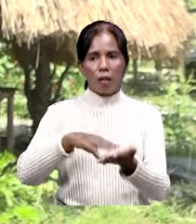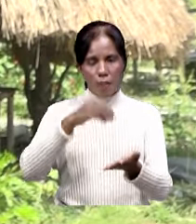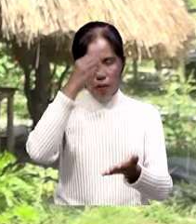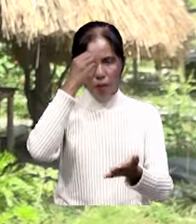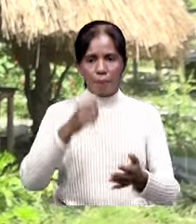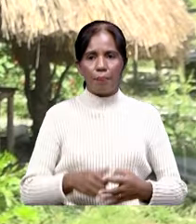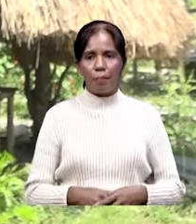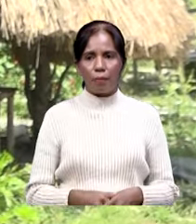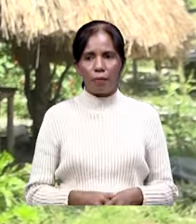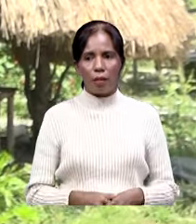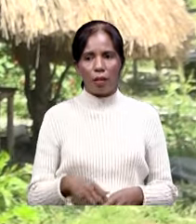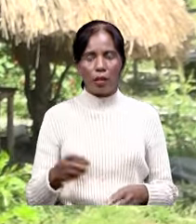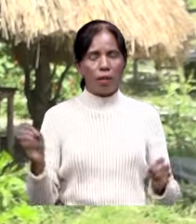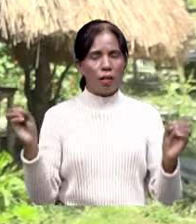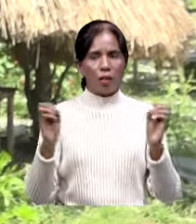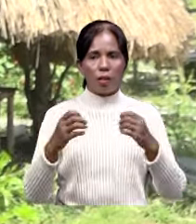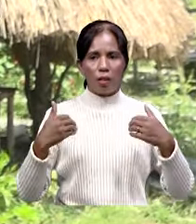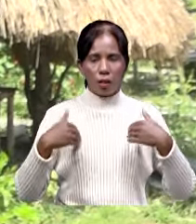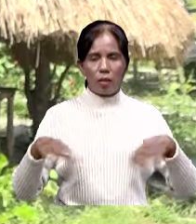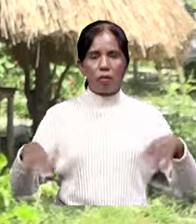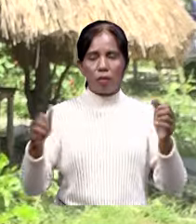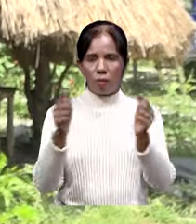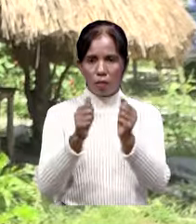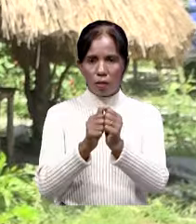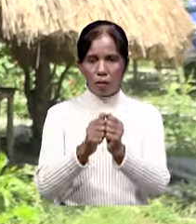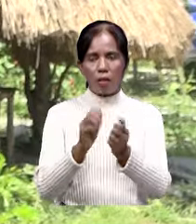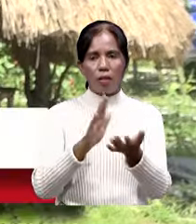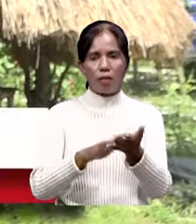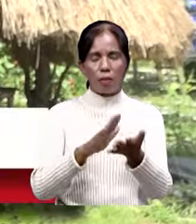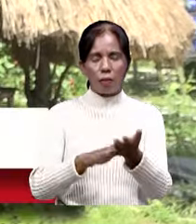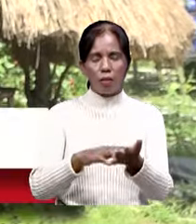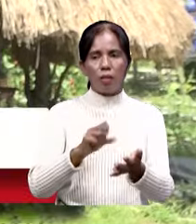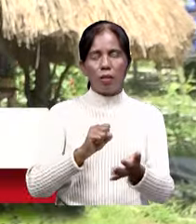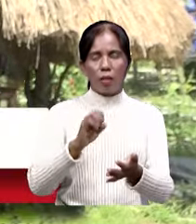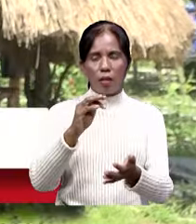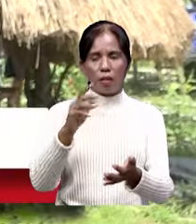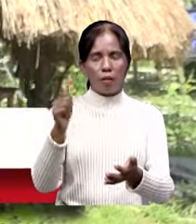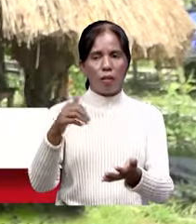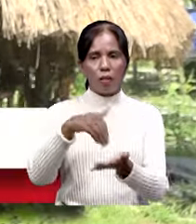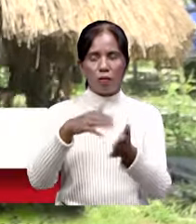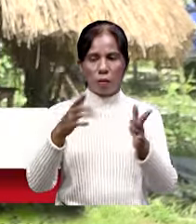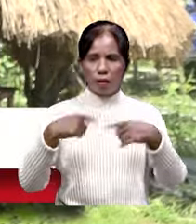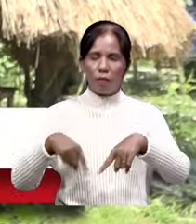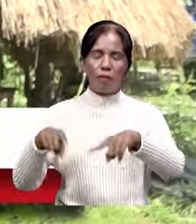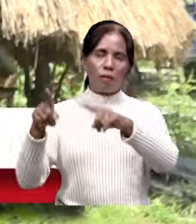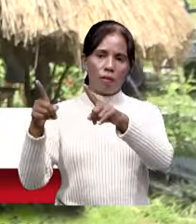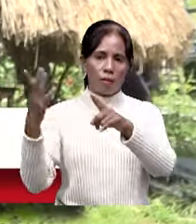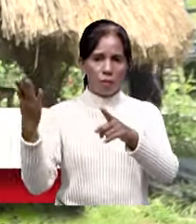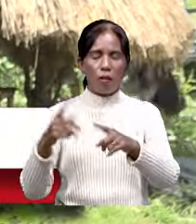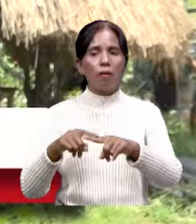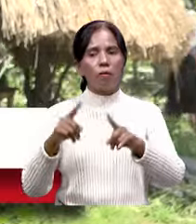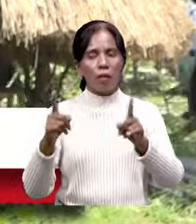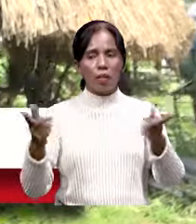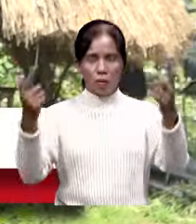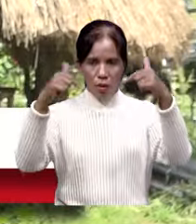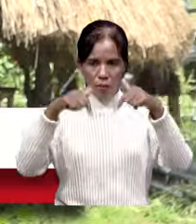maka la iha liga coordena entre ida escola secundária geral ho ida ne, então estudante ne fila fali vai neba. Mai be mai